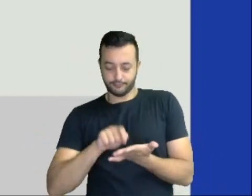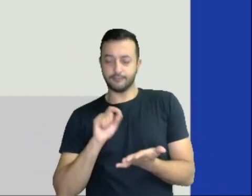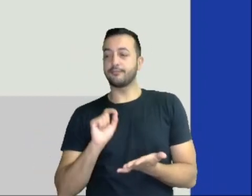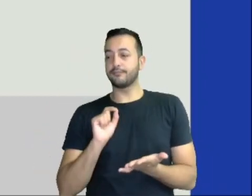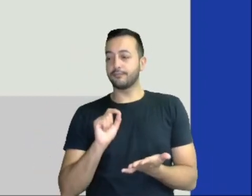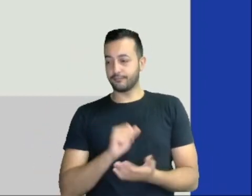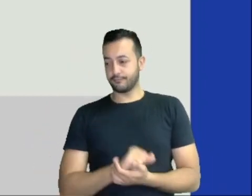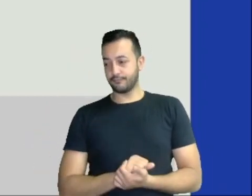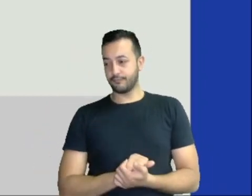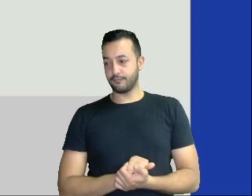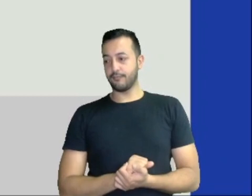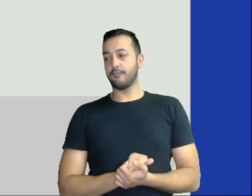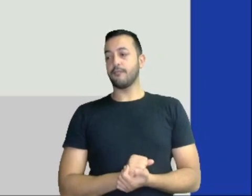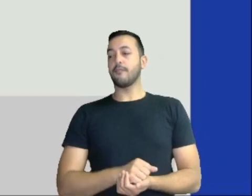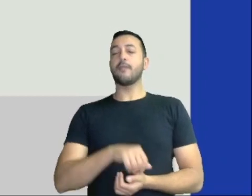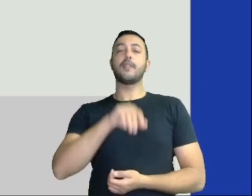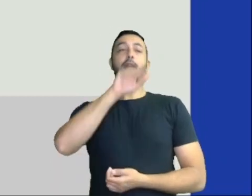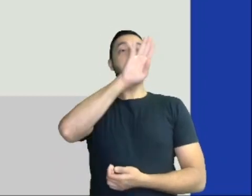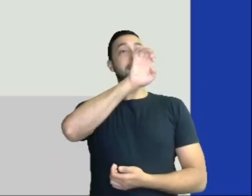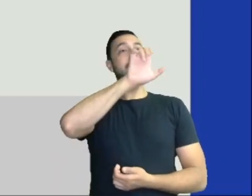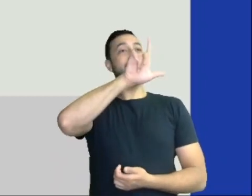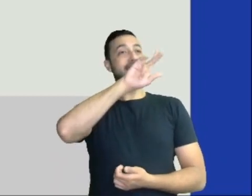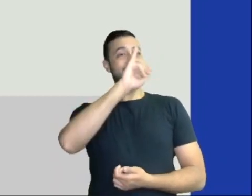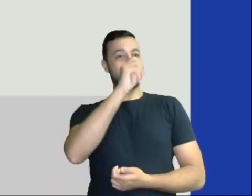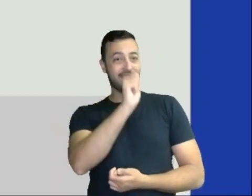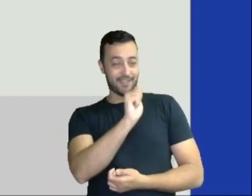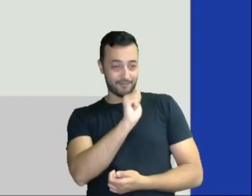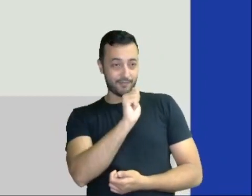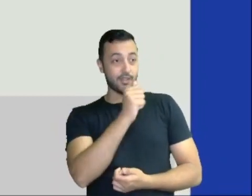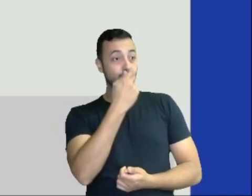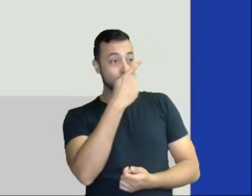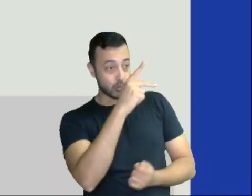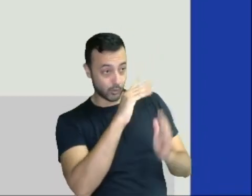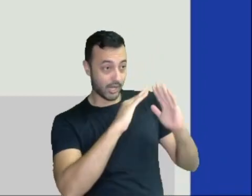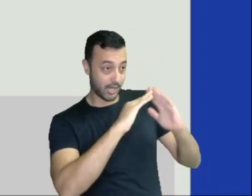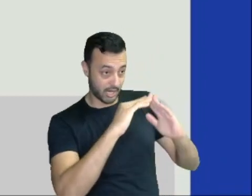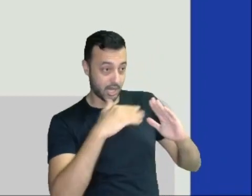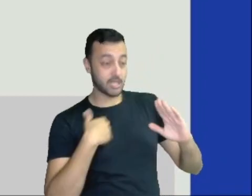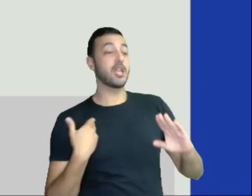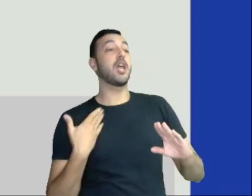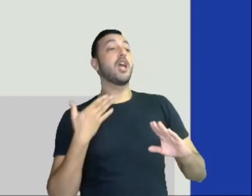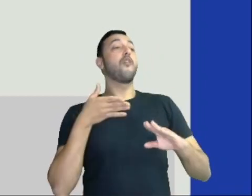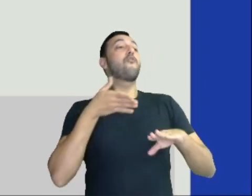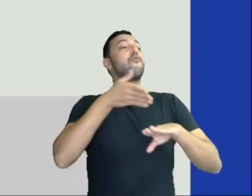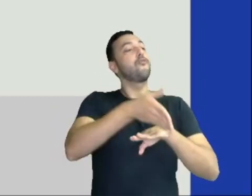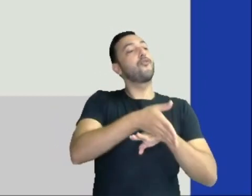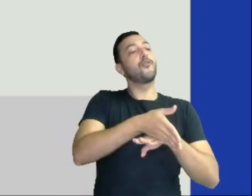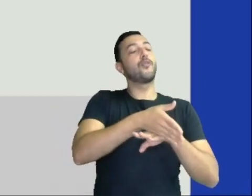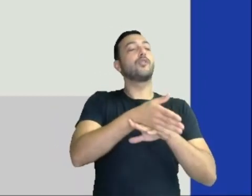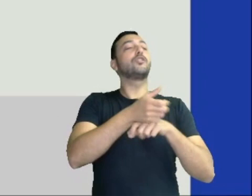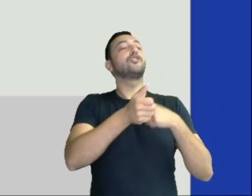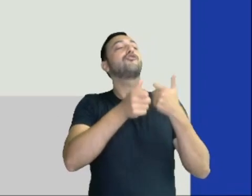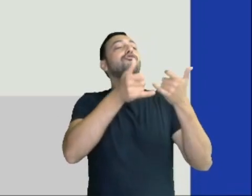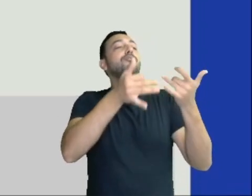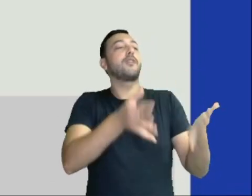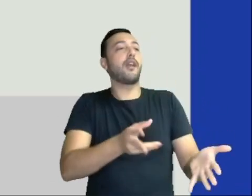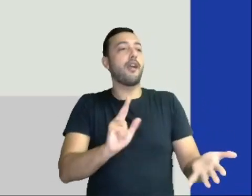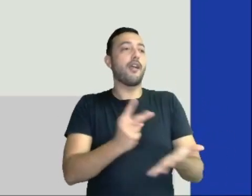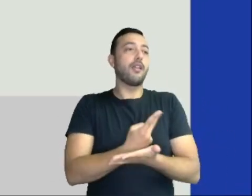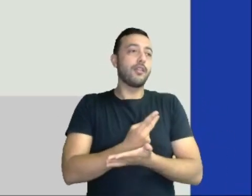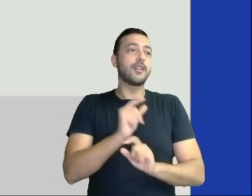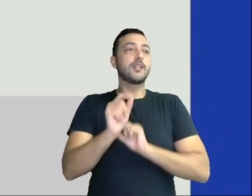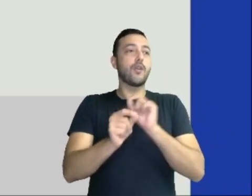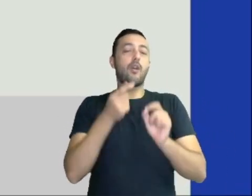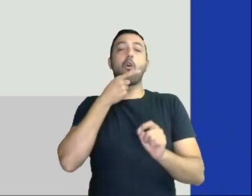está Belinha Passei na sua casa para contar o que aconteceu comigo